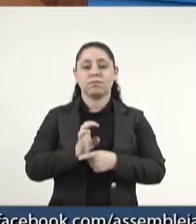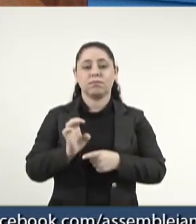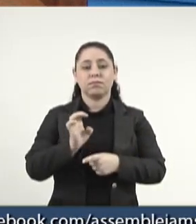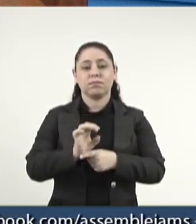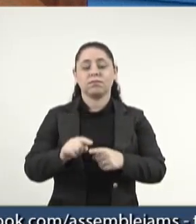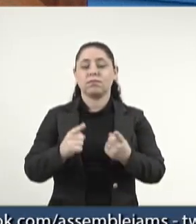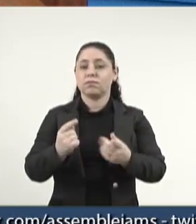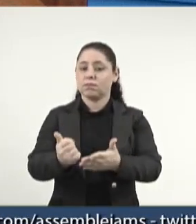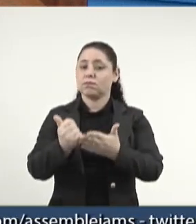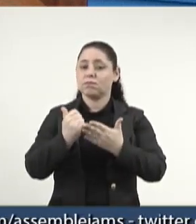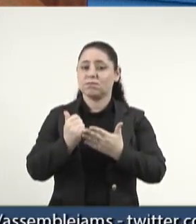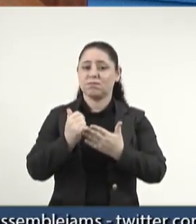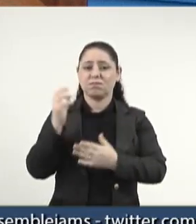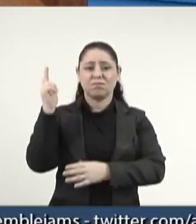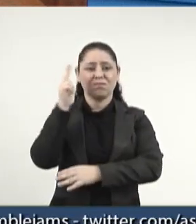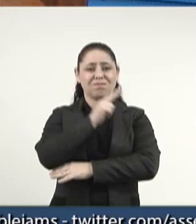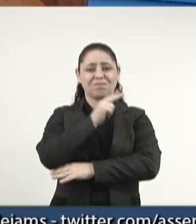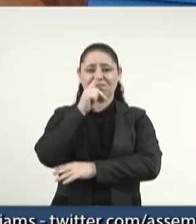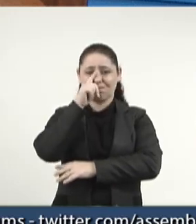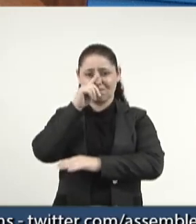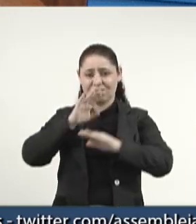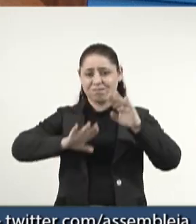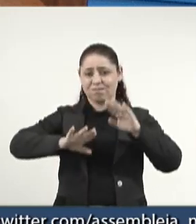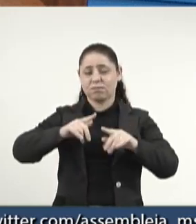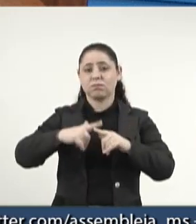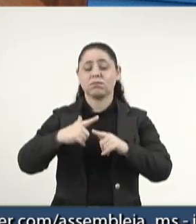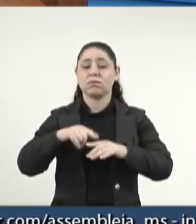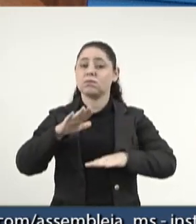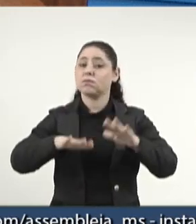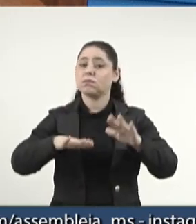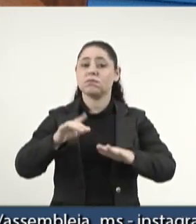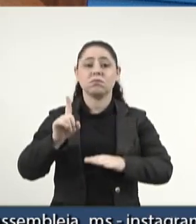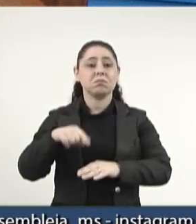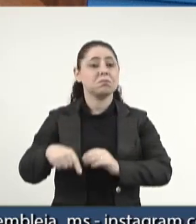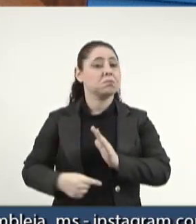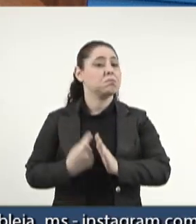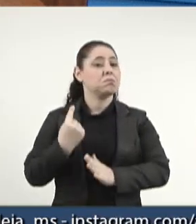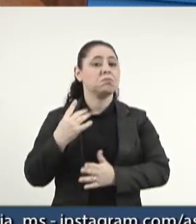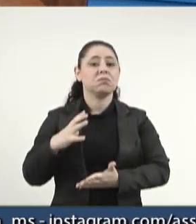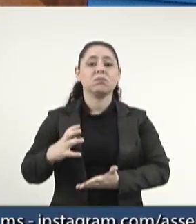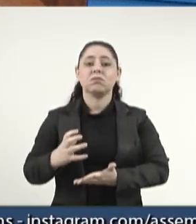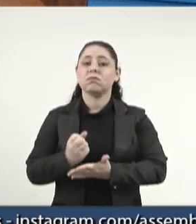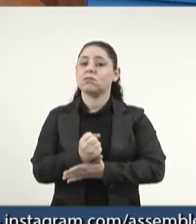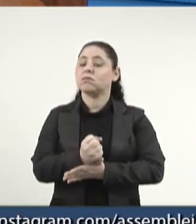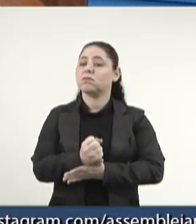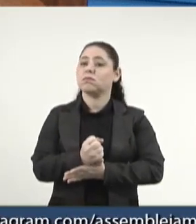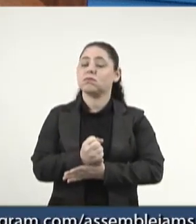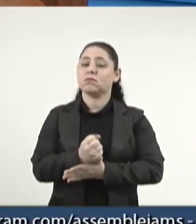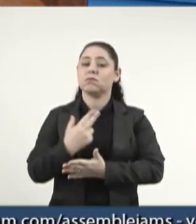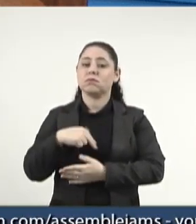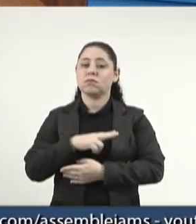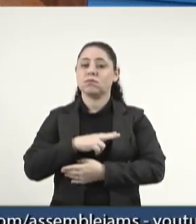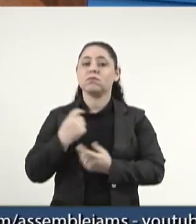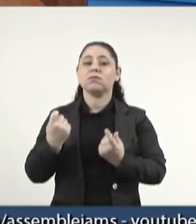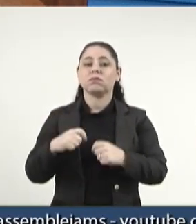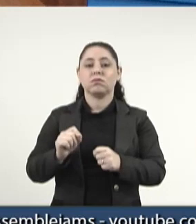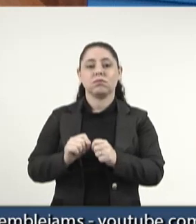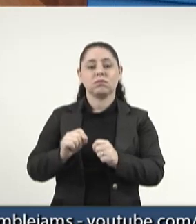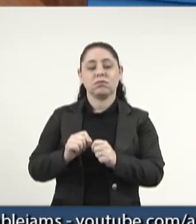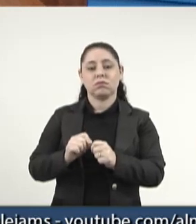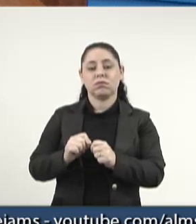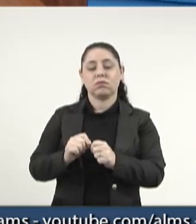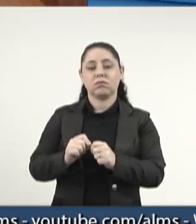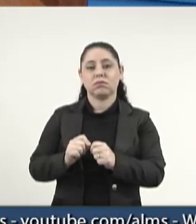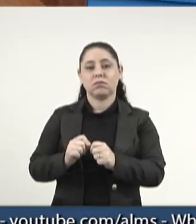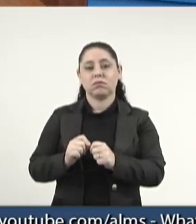é algo muito grave e perigoso, porque talvez não seja o primeiro socorro que nós tenhamos que